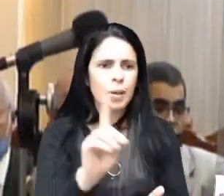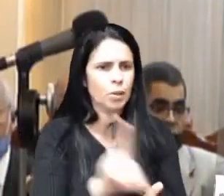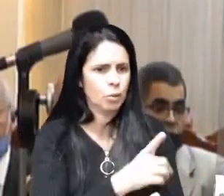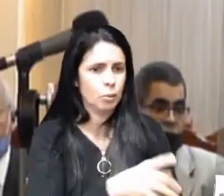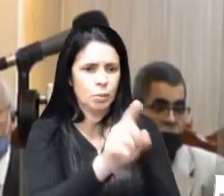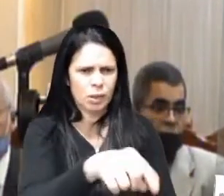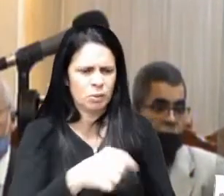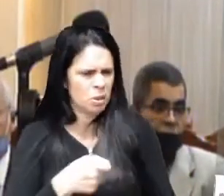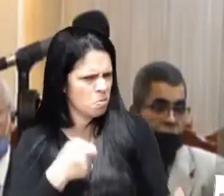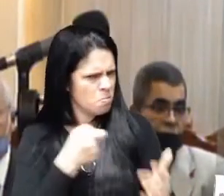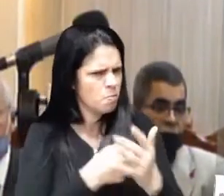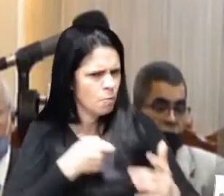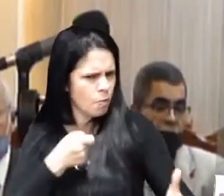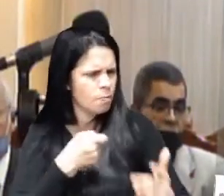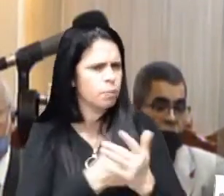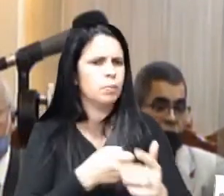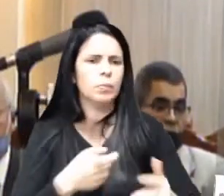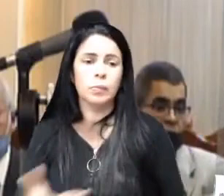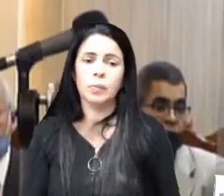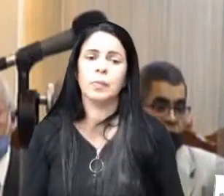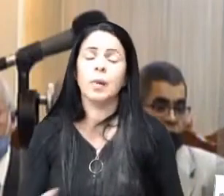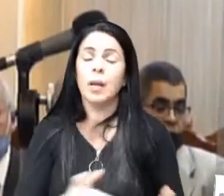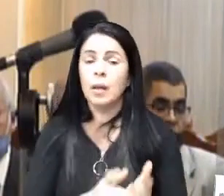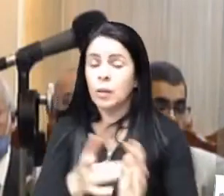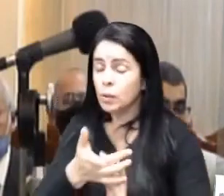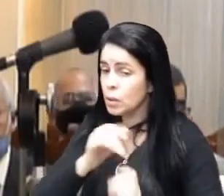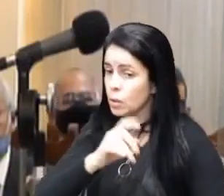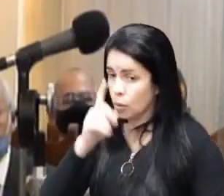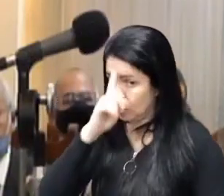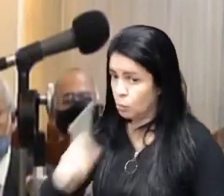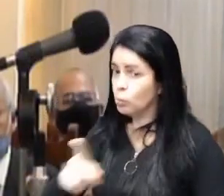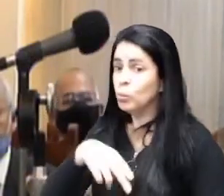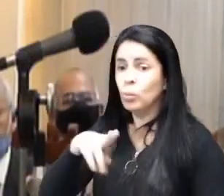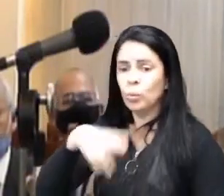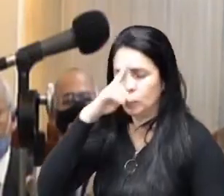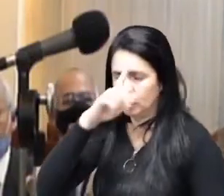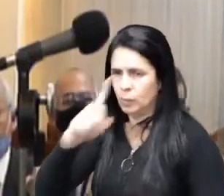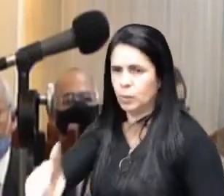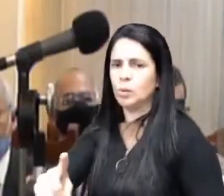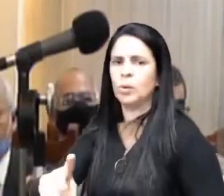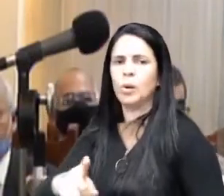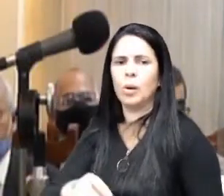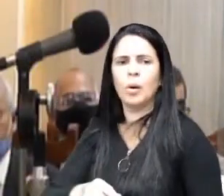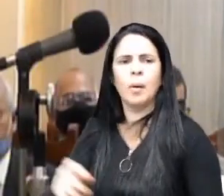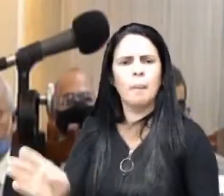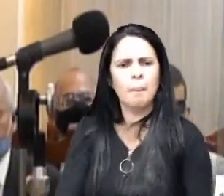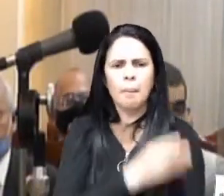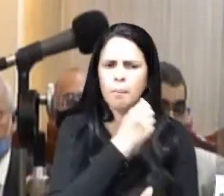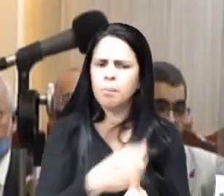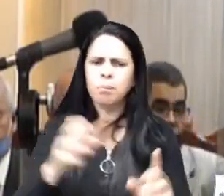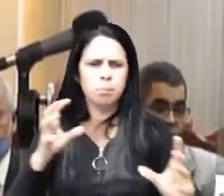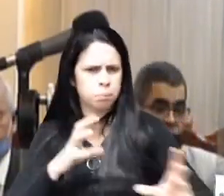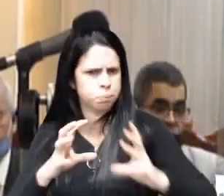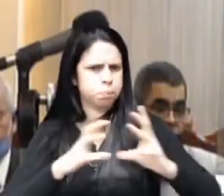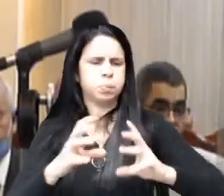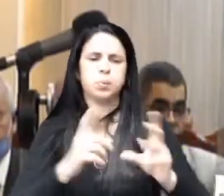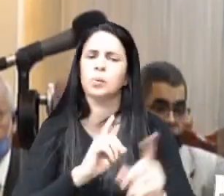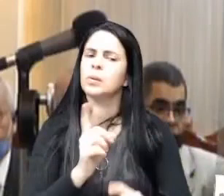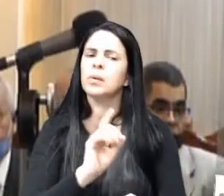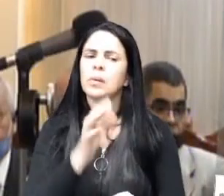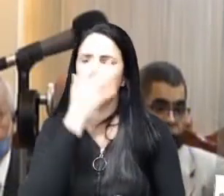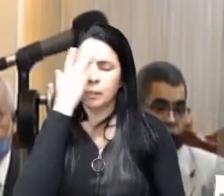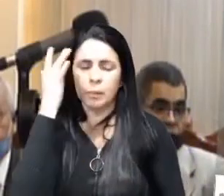Jesus não mandou afrontar ninguém, mandou confrontar o pecado. E quando eu prego a palavra, eu saio